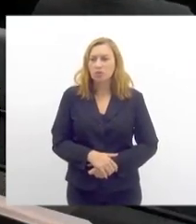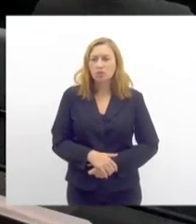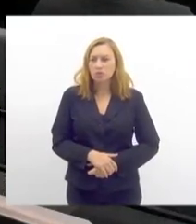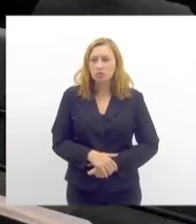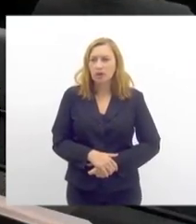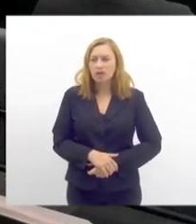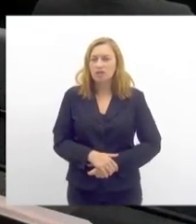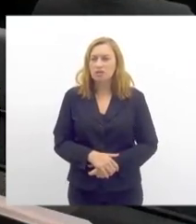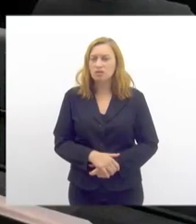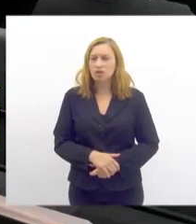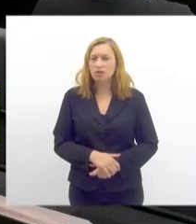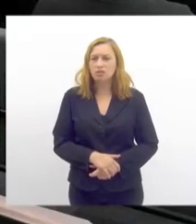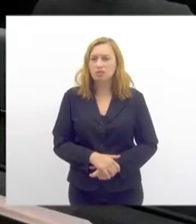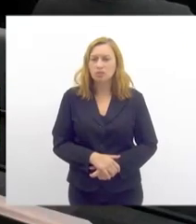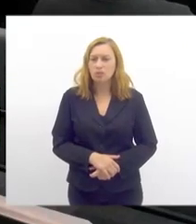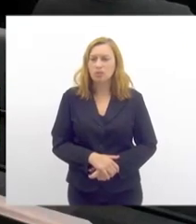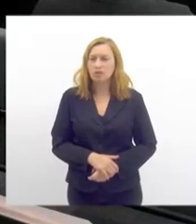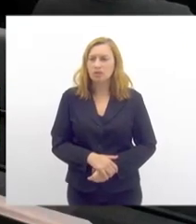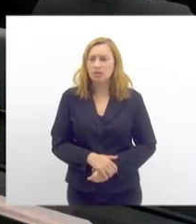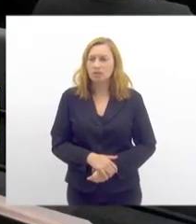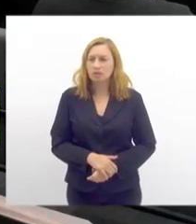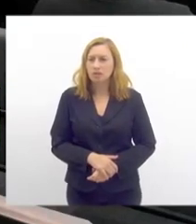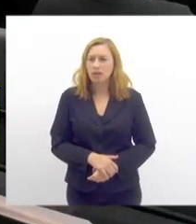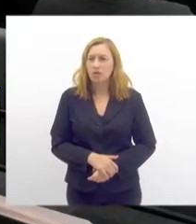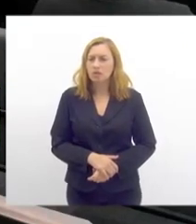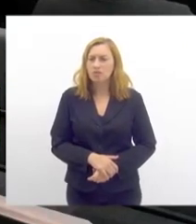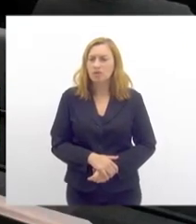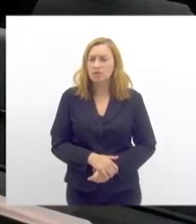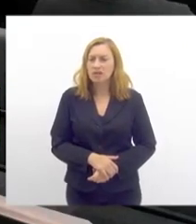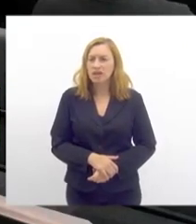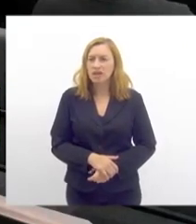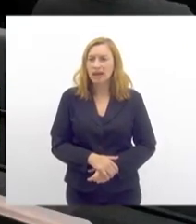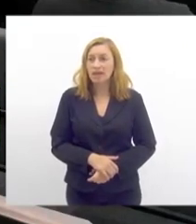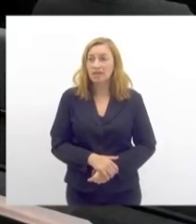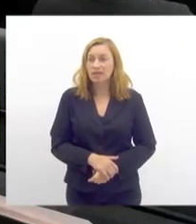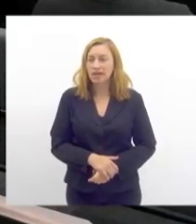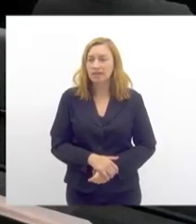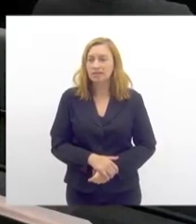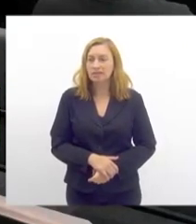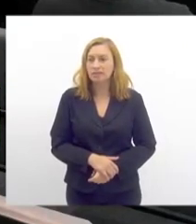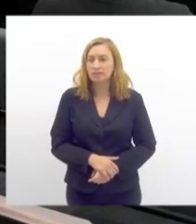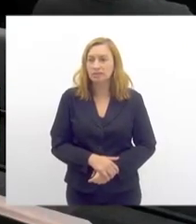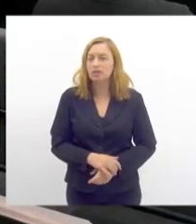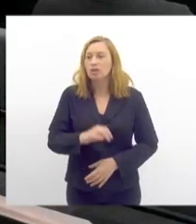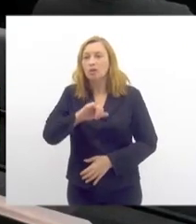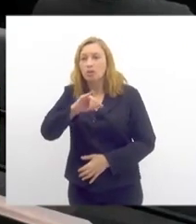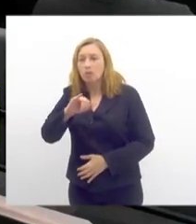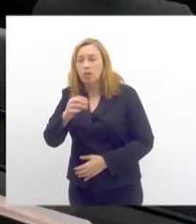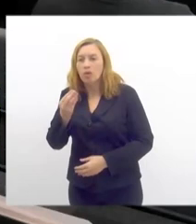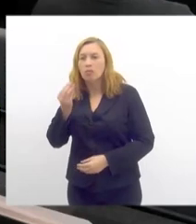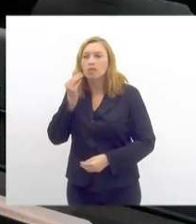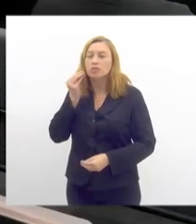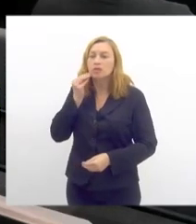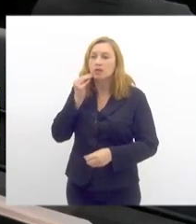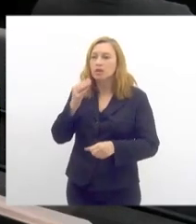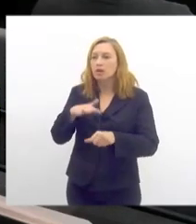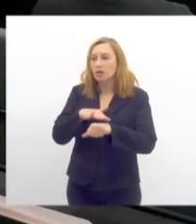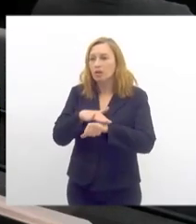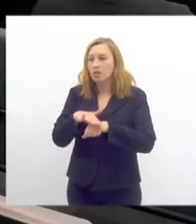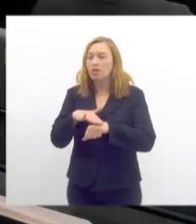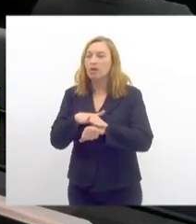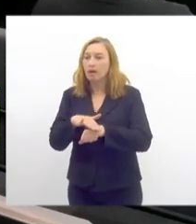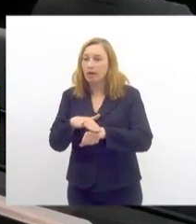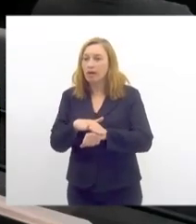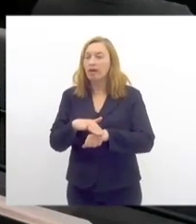estar mais uma vez, estar tendo a oportunidade de conversar com os senhores e